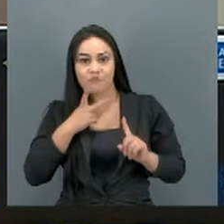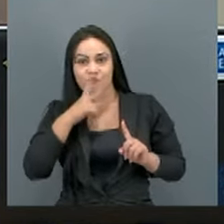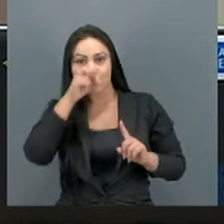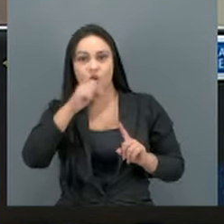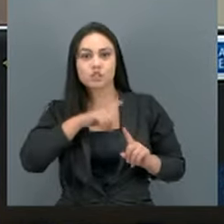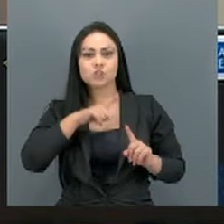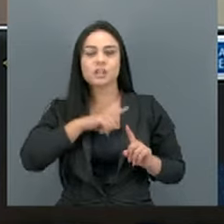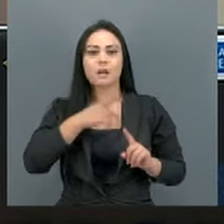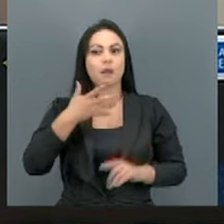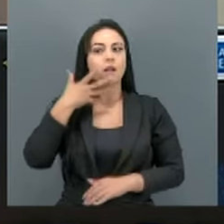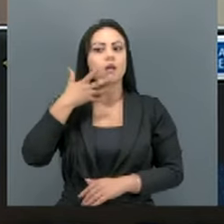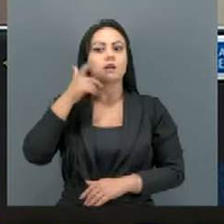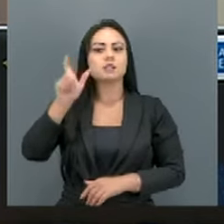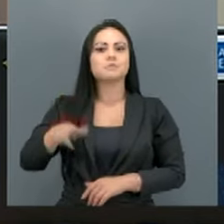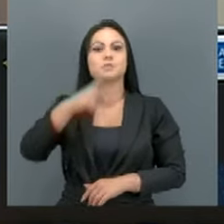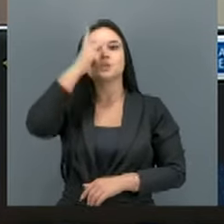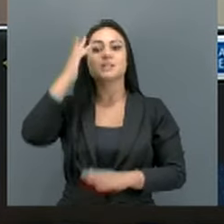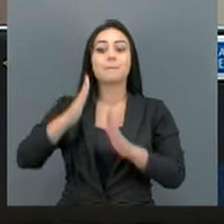dos moradores.